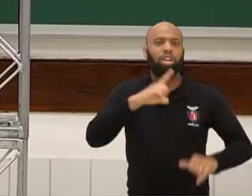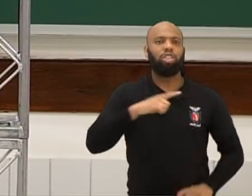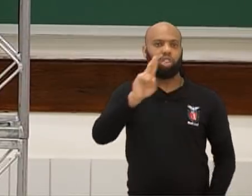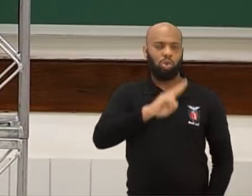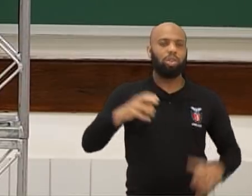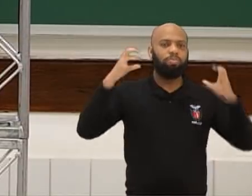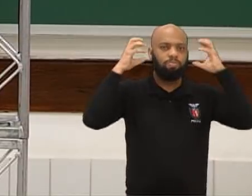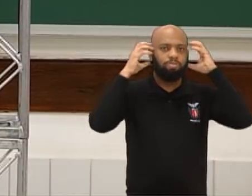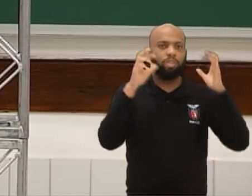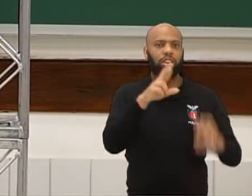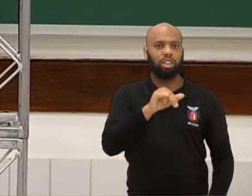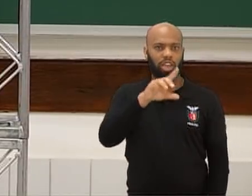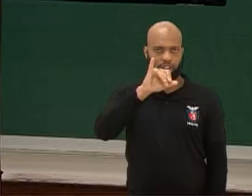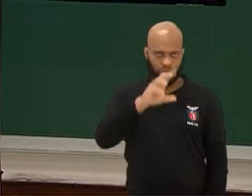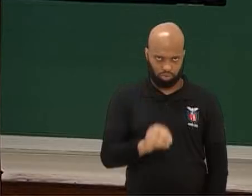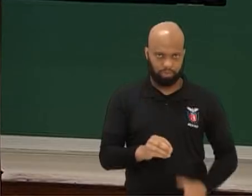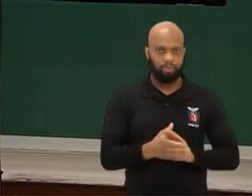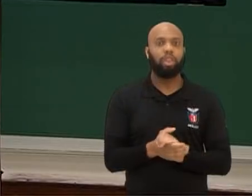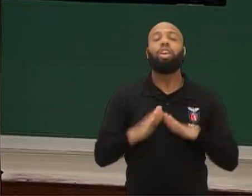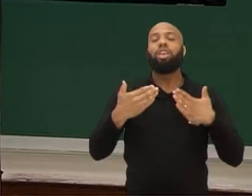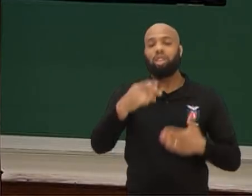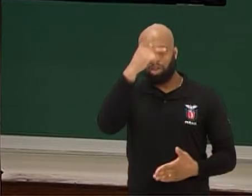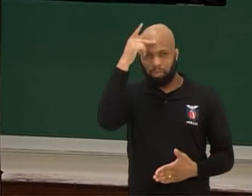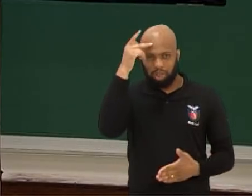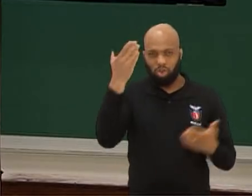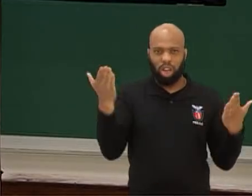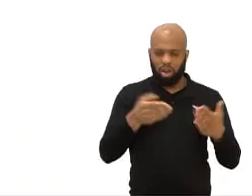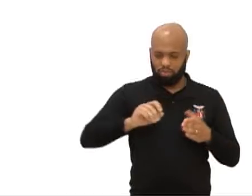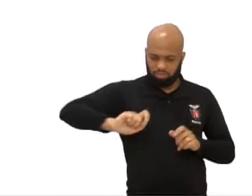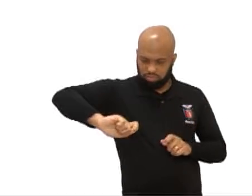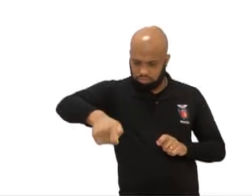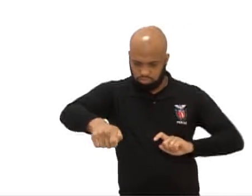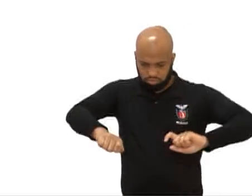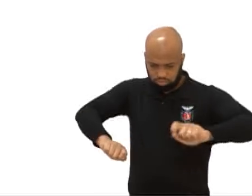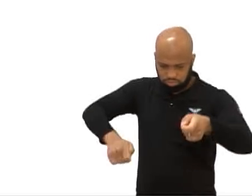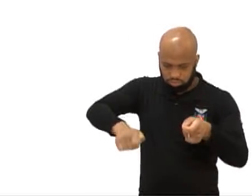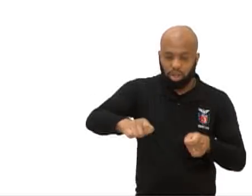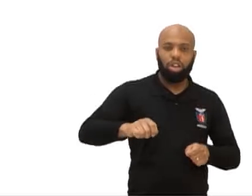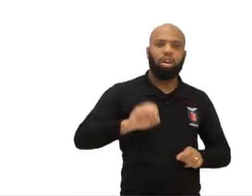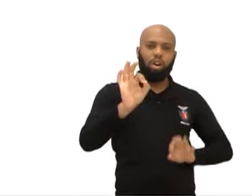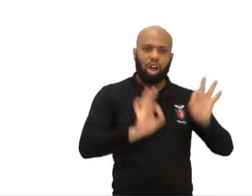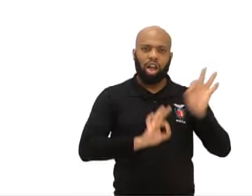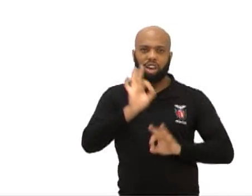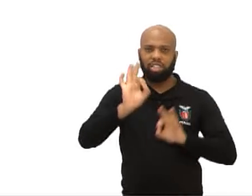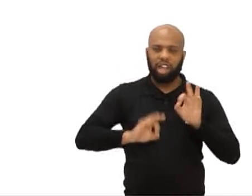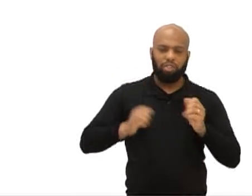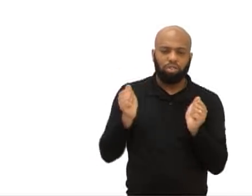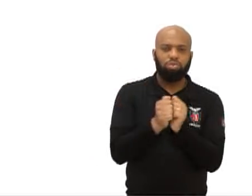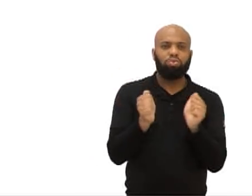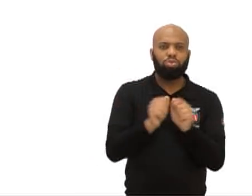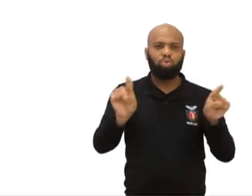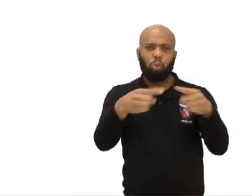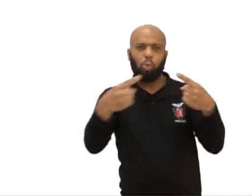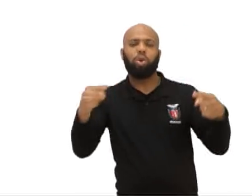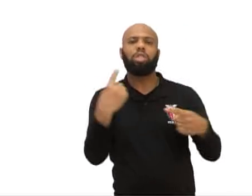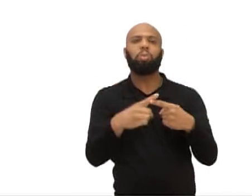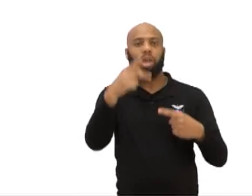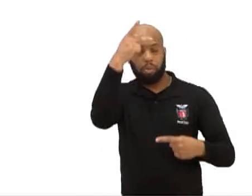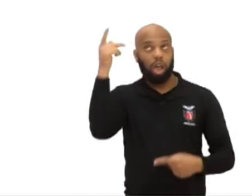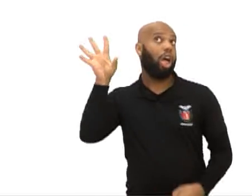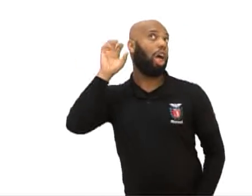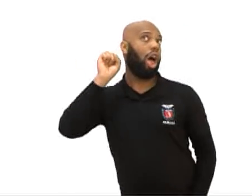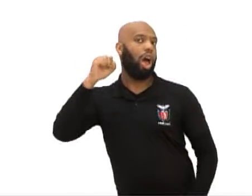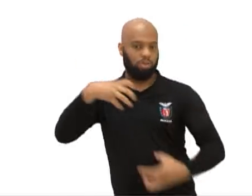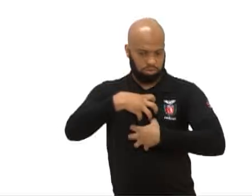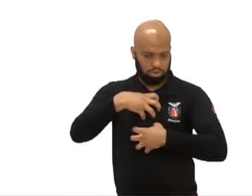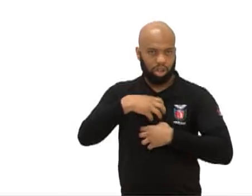rádio. Os sonoplastas acrescentavam música, atingindo as emoções dos ouvintes com